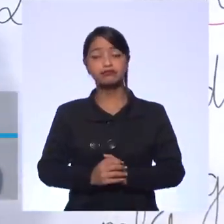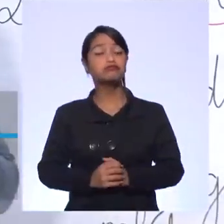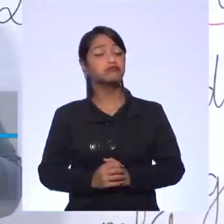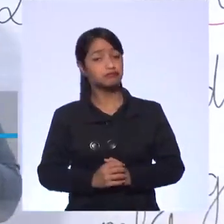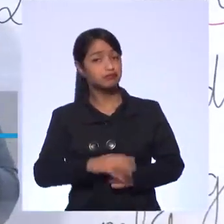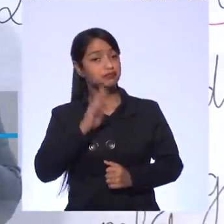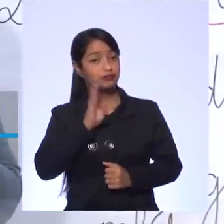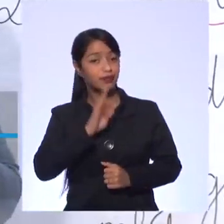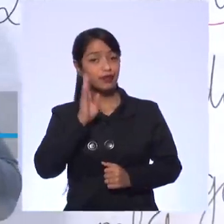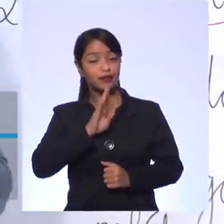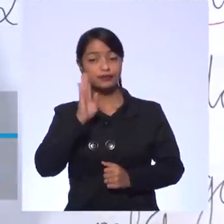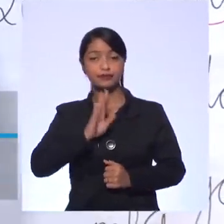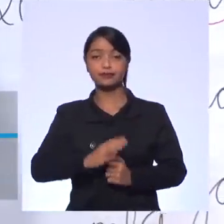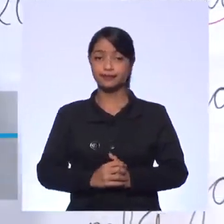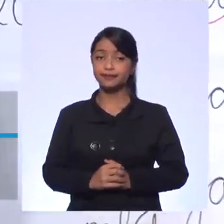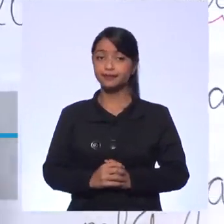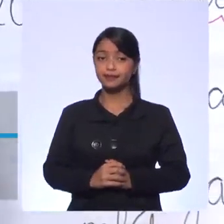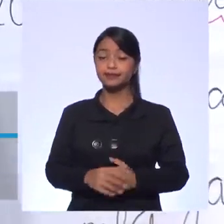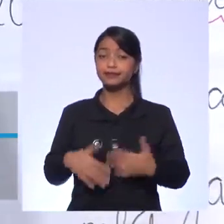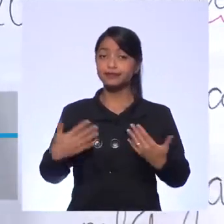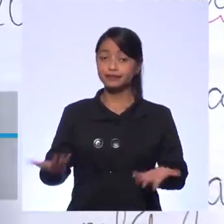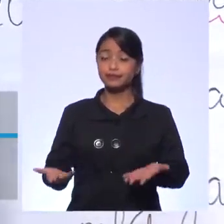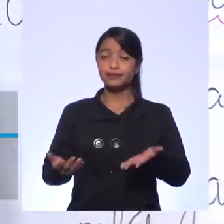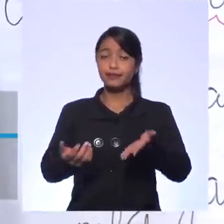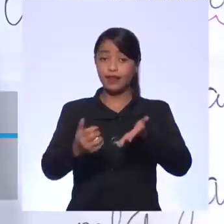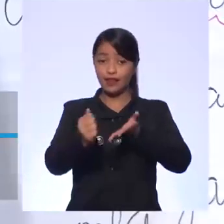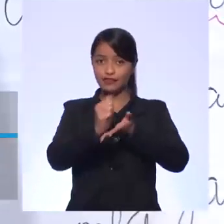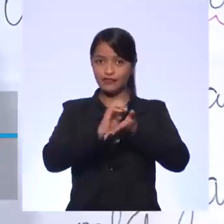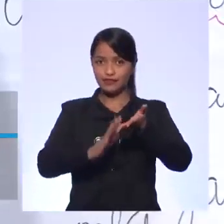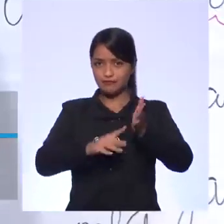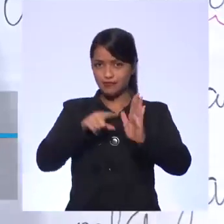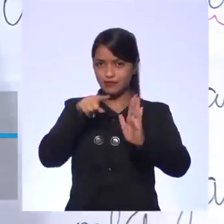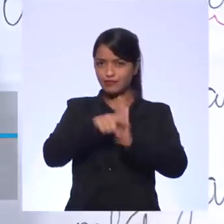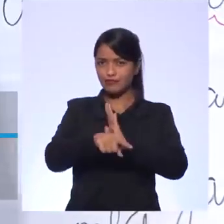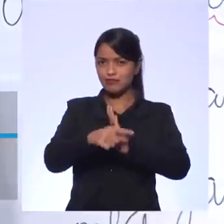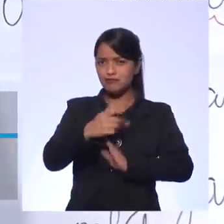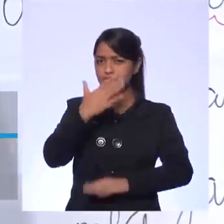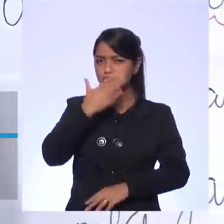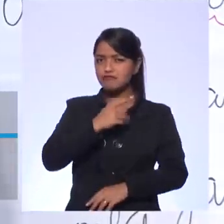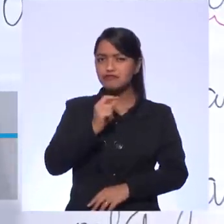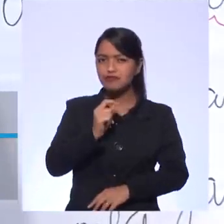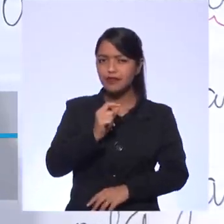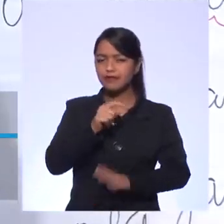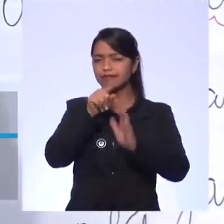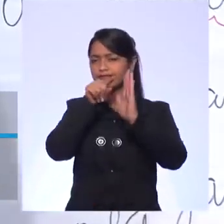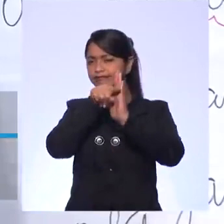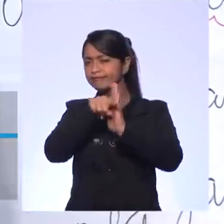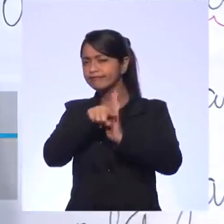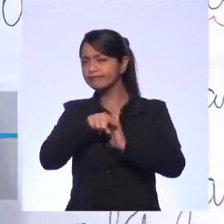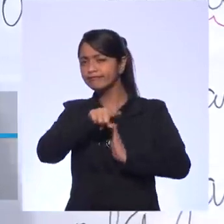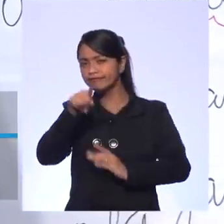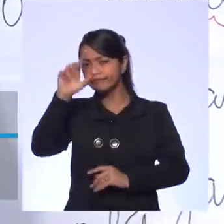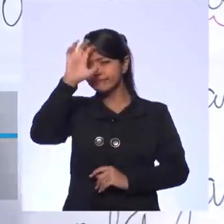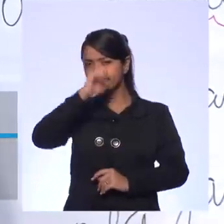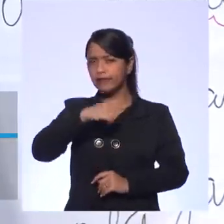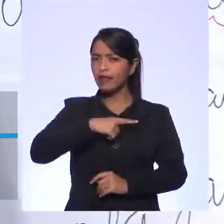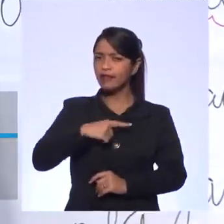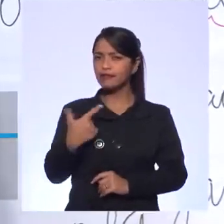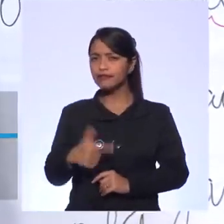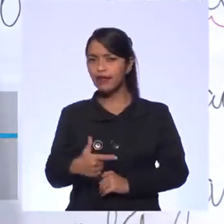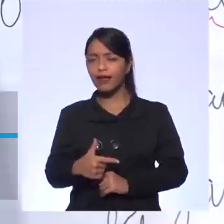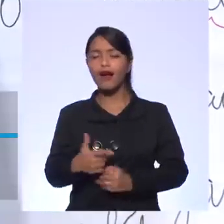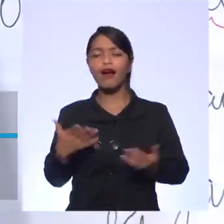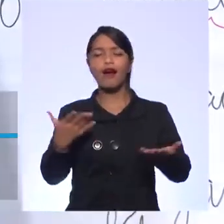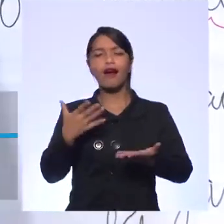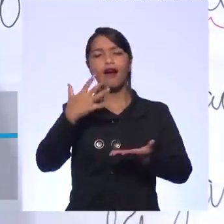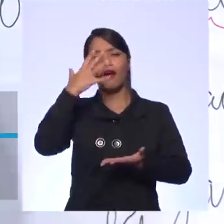essa atividade, ela serviu como uma verificação de aprendizagem. Então, aqui percebemos que os estudantes entenderam o